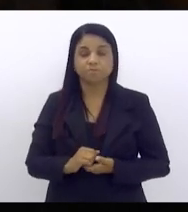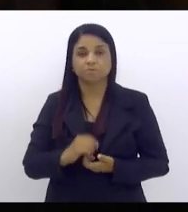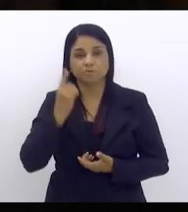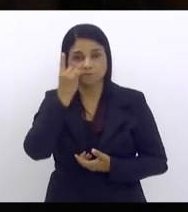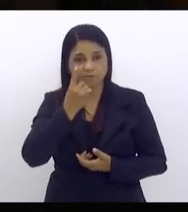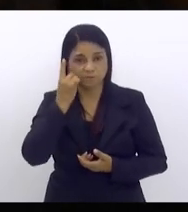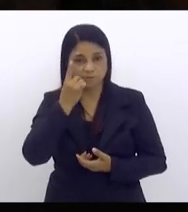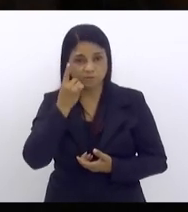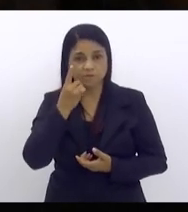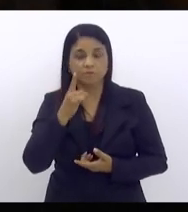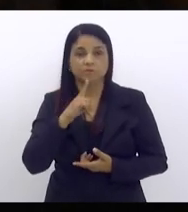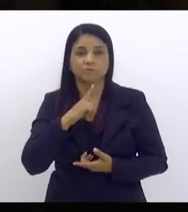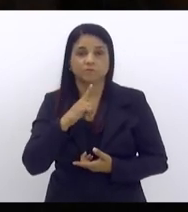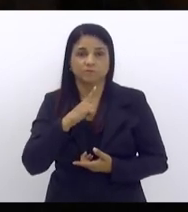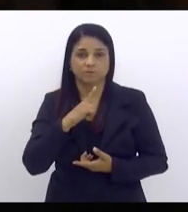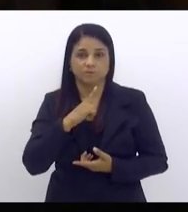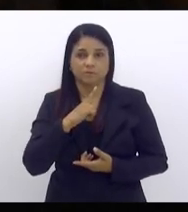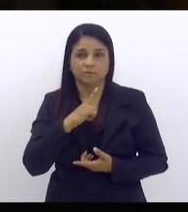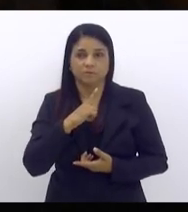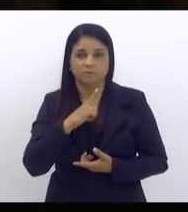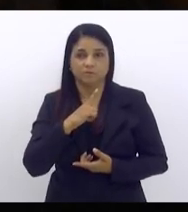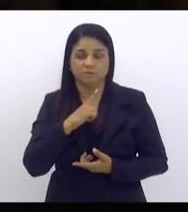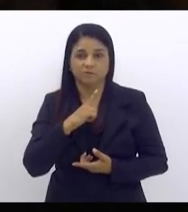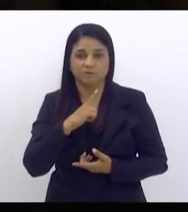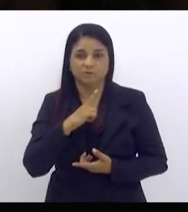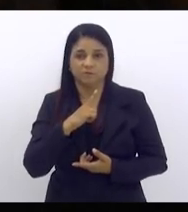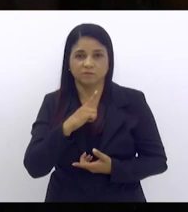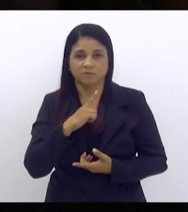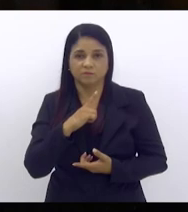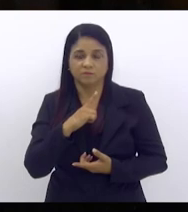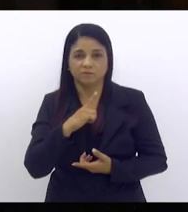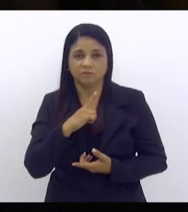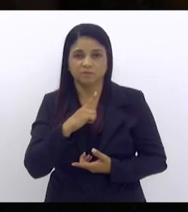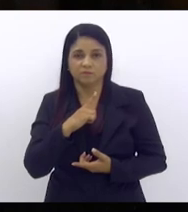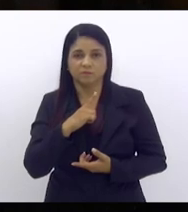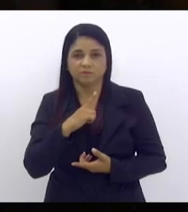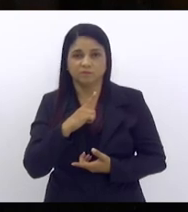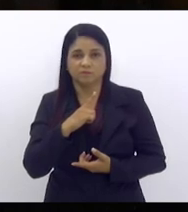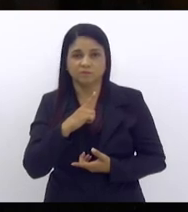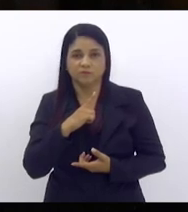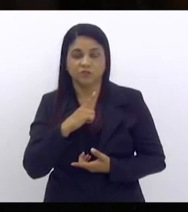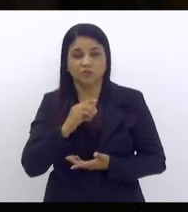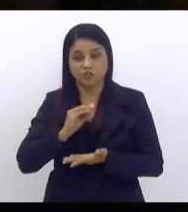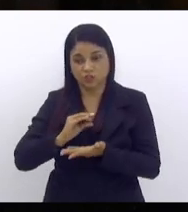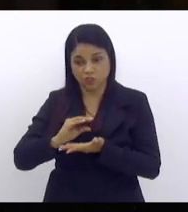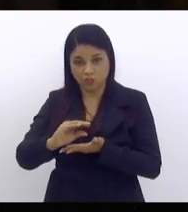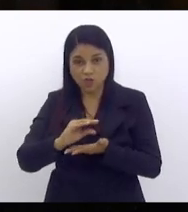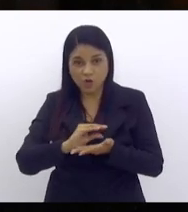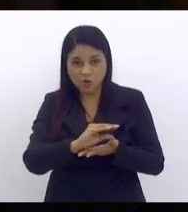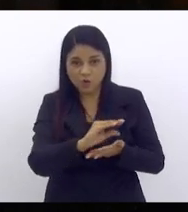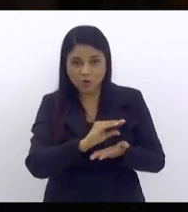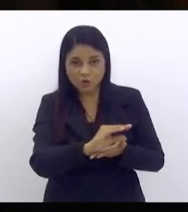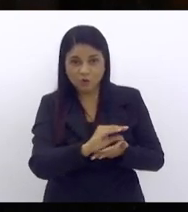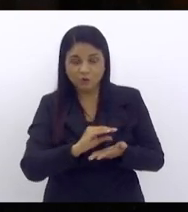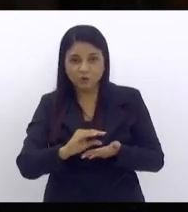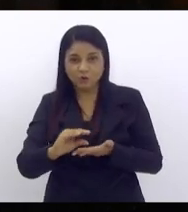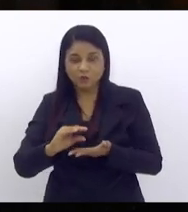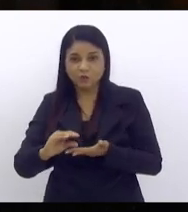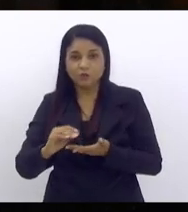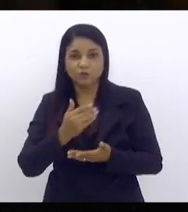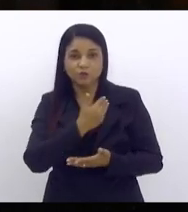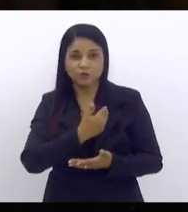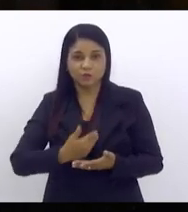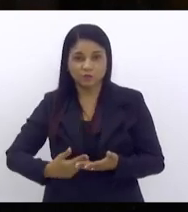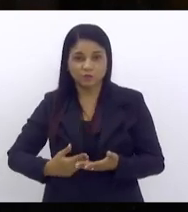tenha se locupletado de recursos públicos transferidos